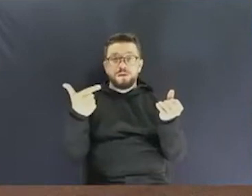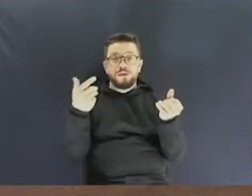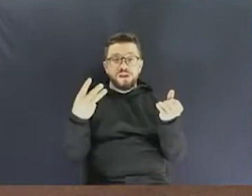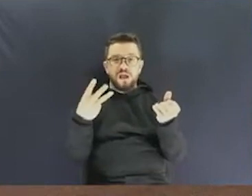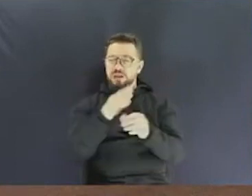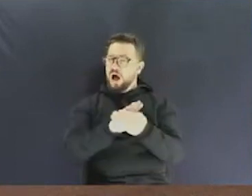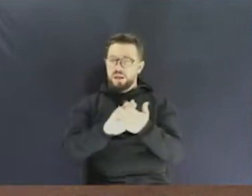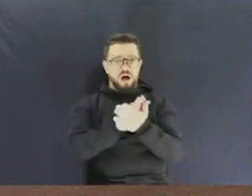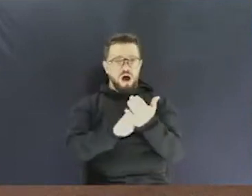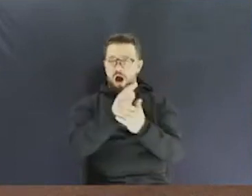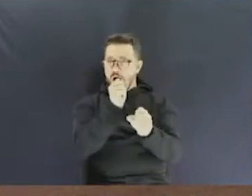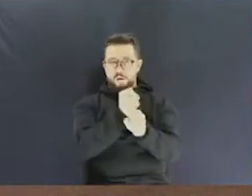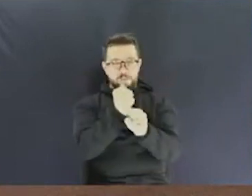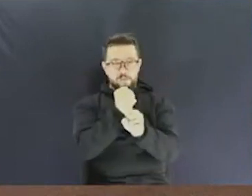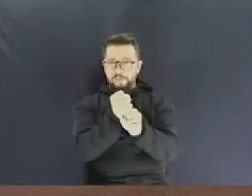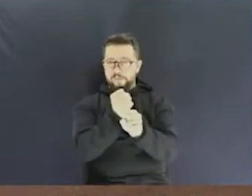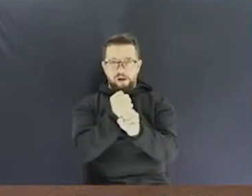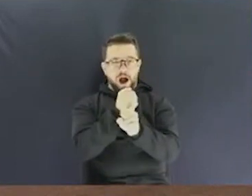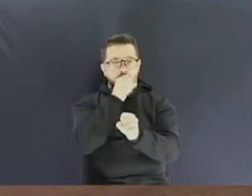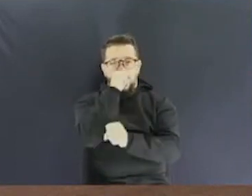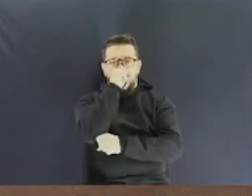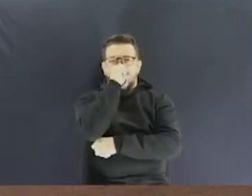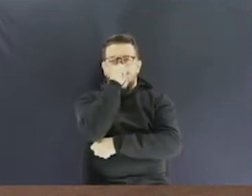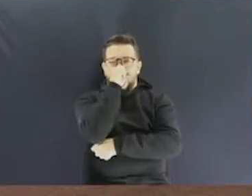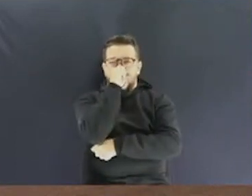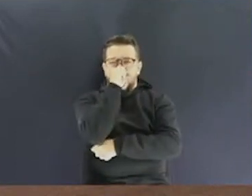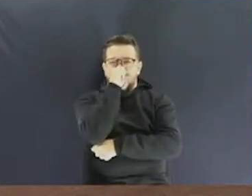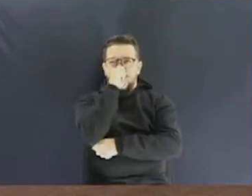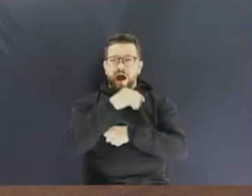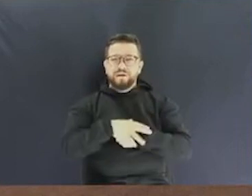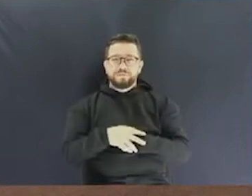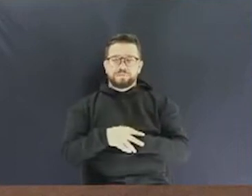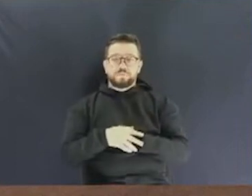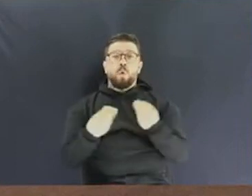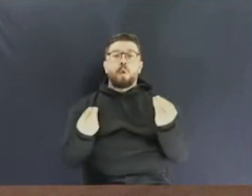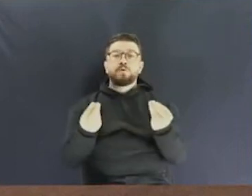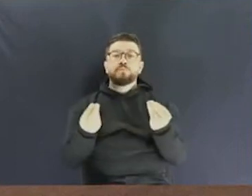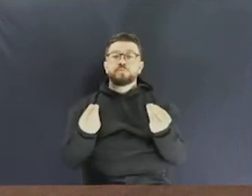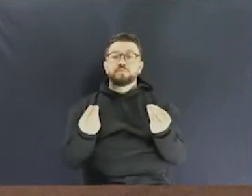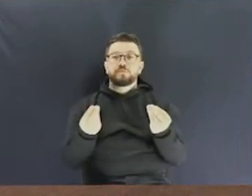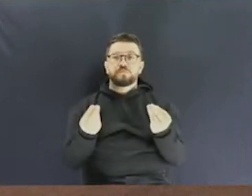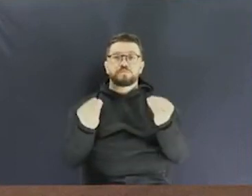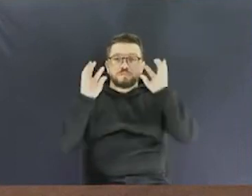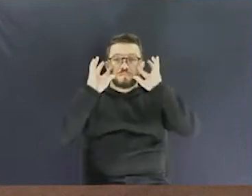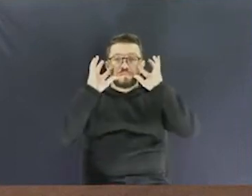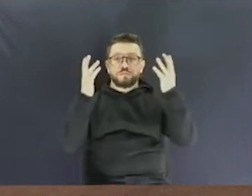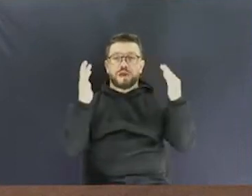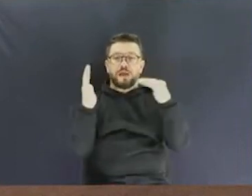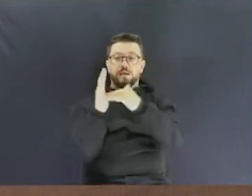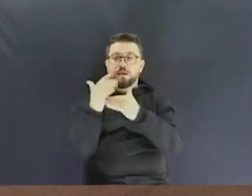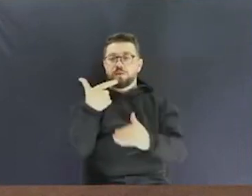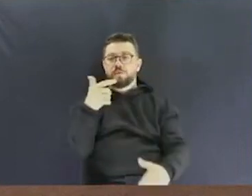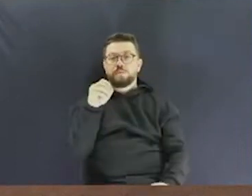unidade entregue. Então, como é que isso se aplica? Como é que realmente nós vamos conseguir atender essa meta até 2025?